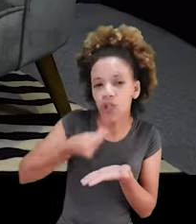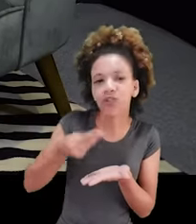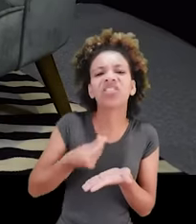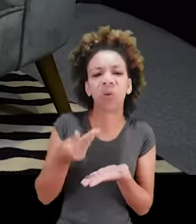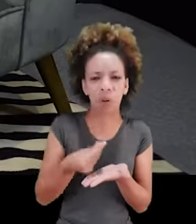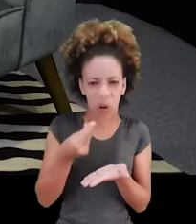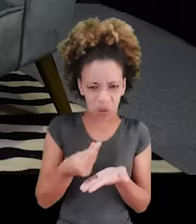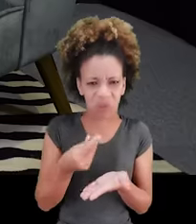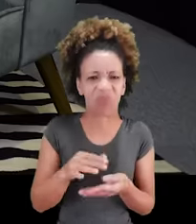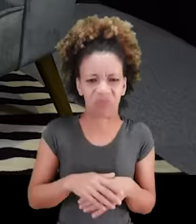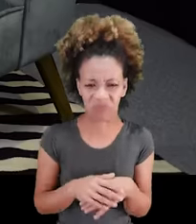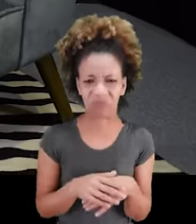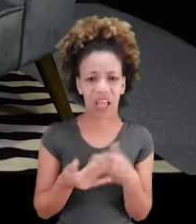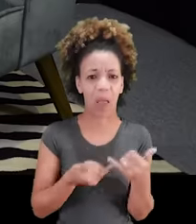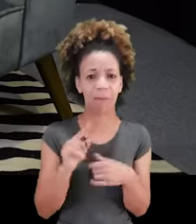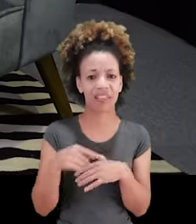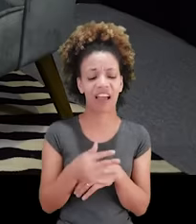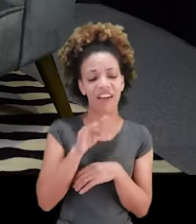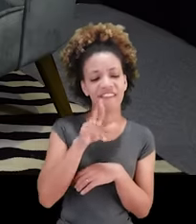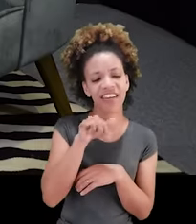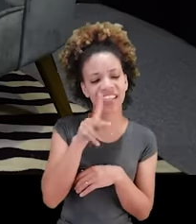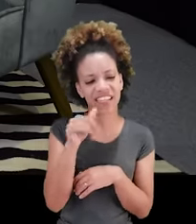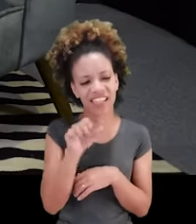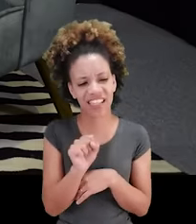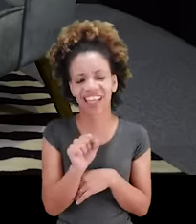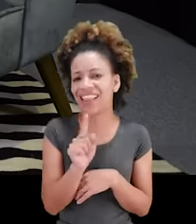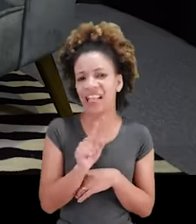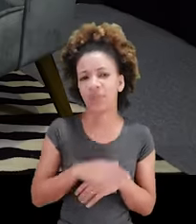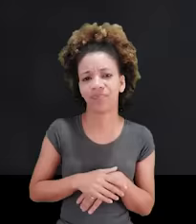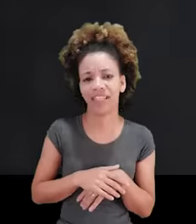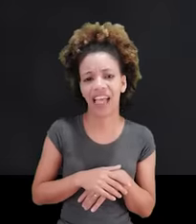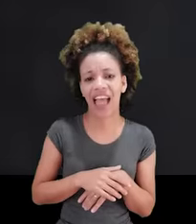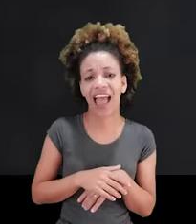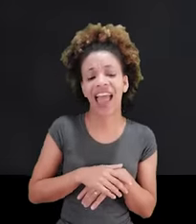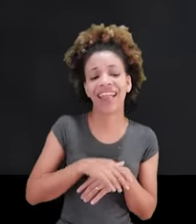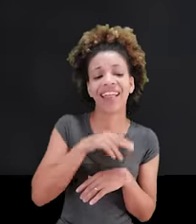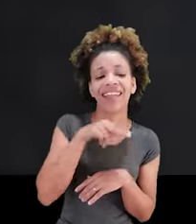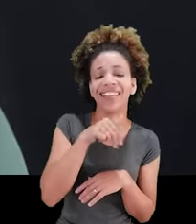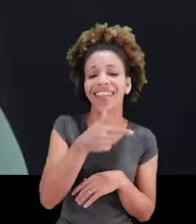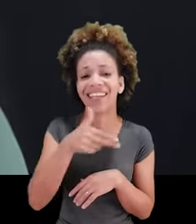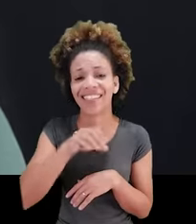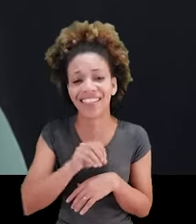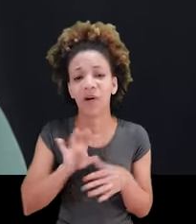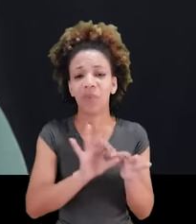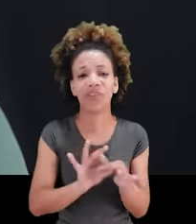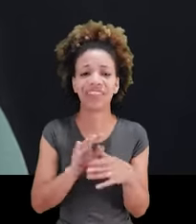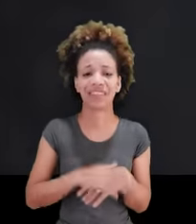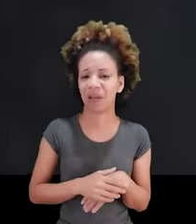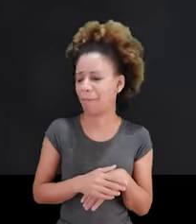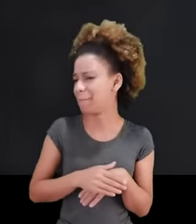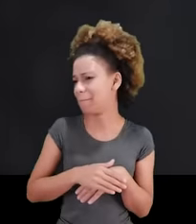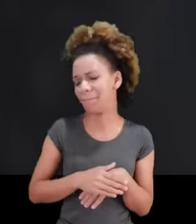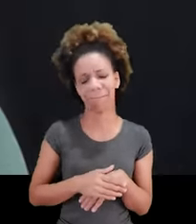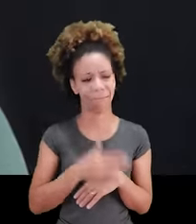o molho, que eu esqueci, né? Molho, eu brinco que no dia você chama francesinho, você chama Nações Unidas. São todas... são todas... Puta que pariu aquilo.